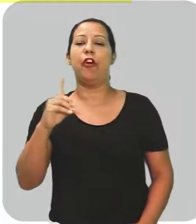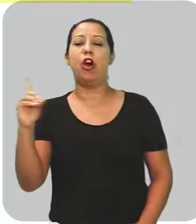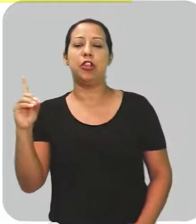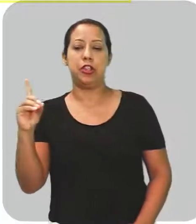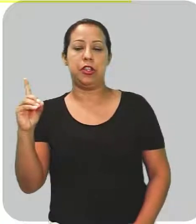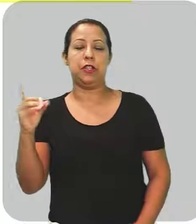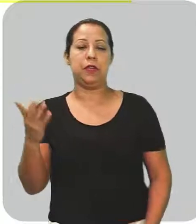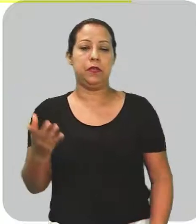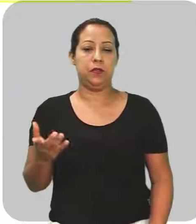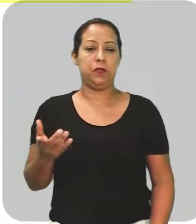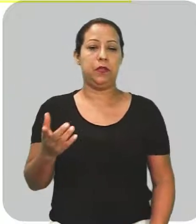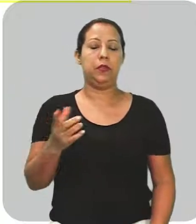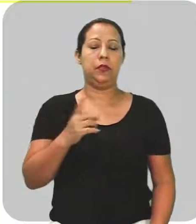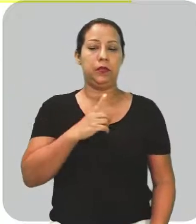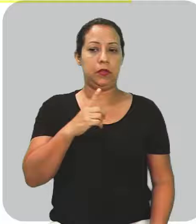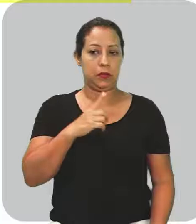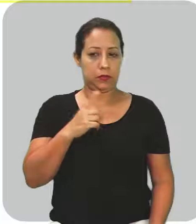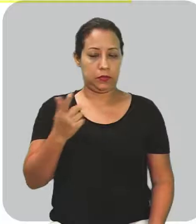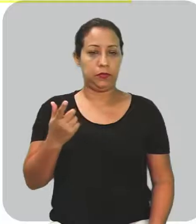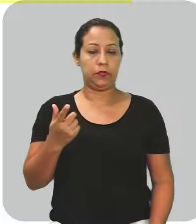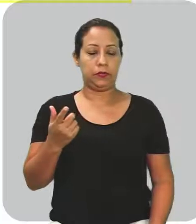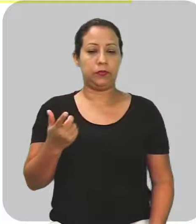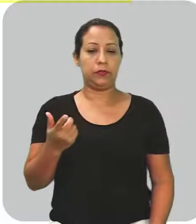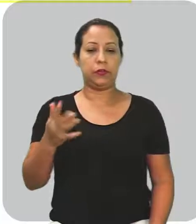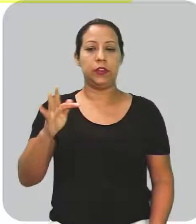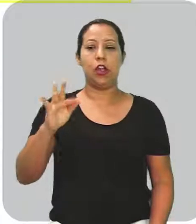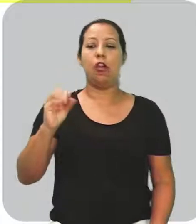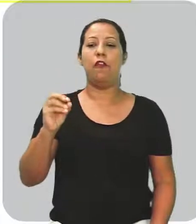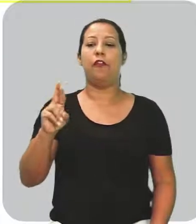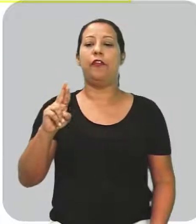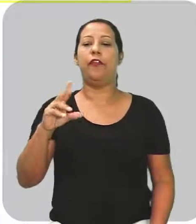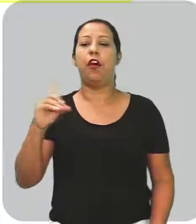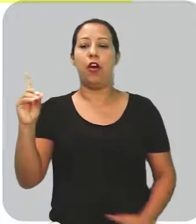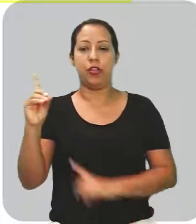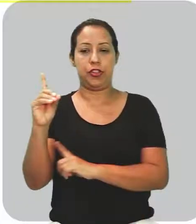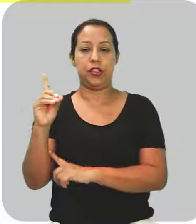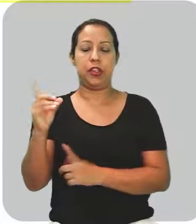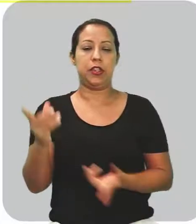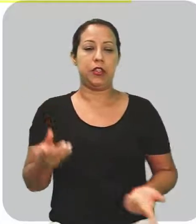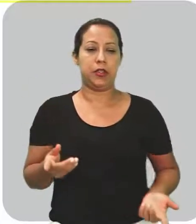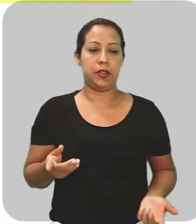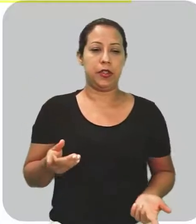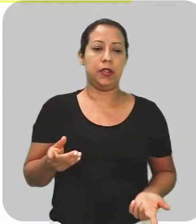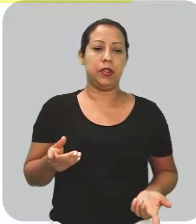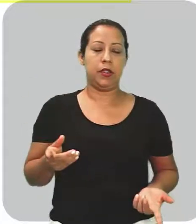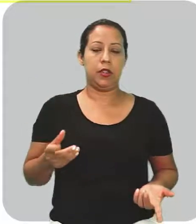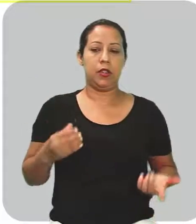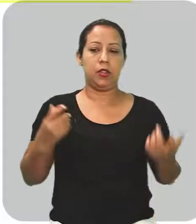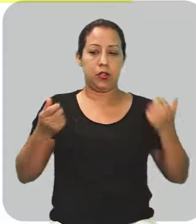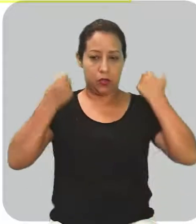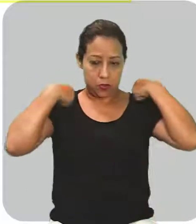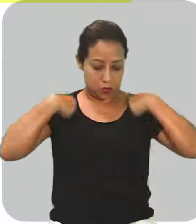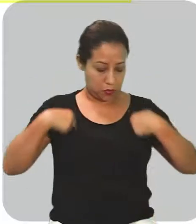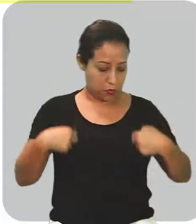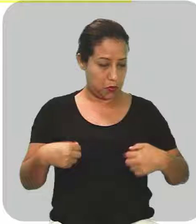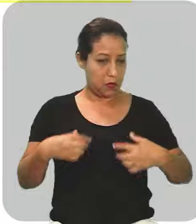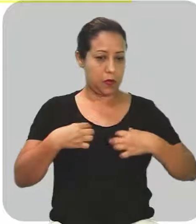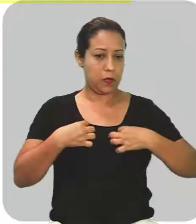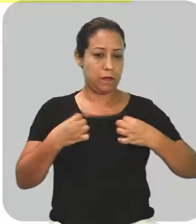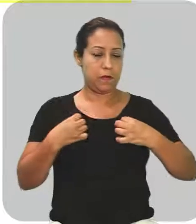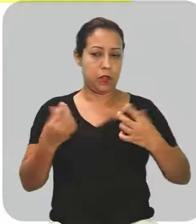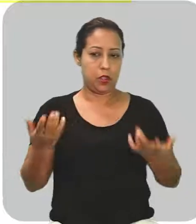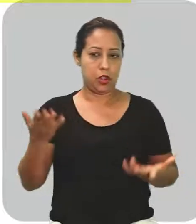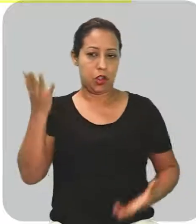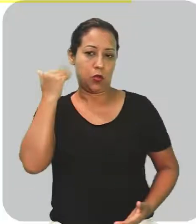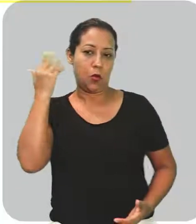aí numa exceção, né? Ford, a marca. Vestiu-se a Pierre Cardin. A mesma